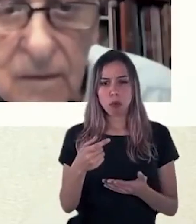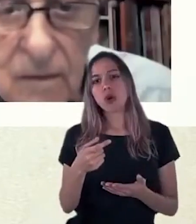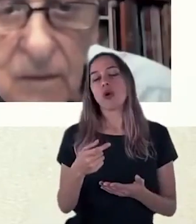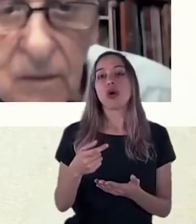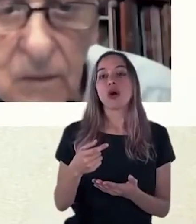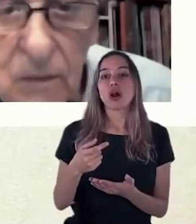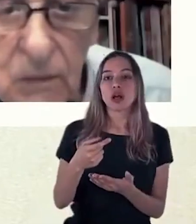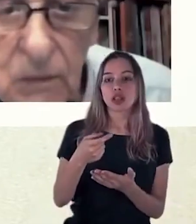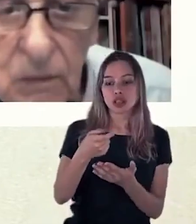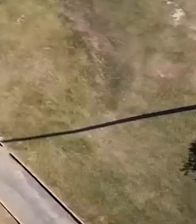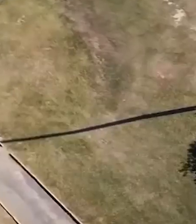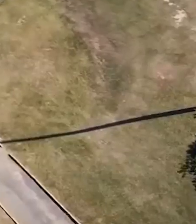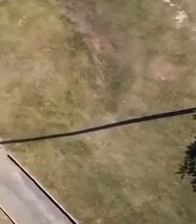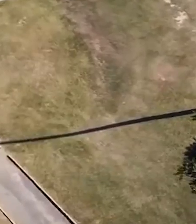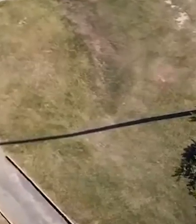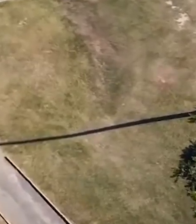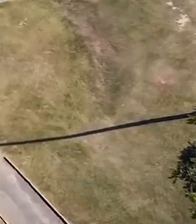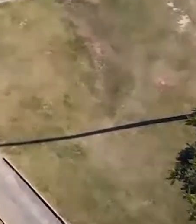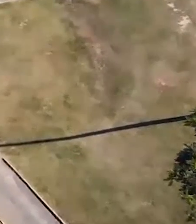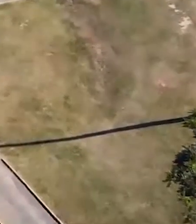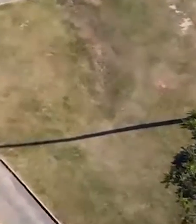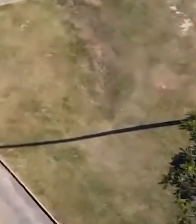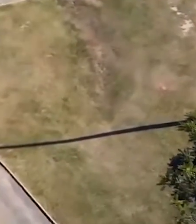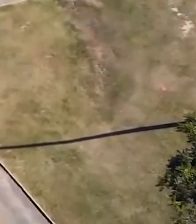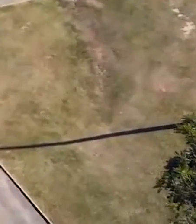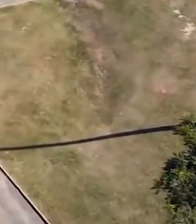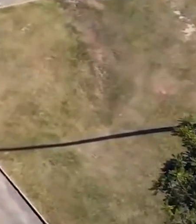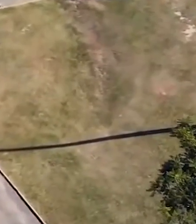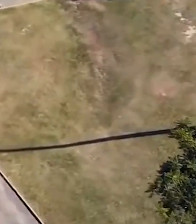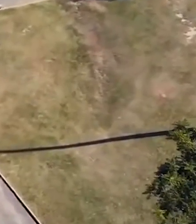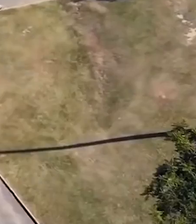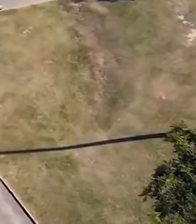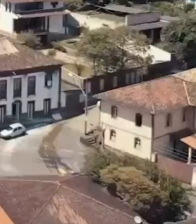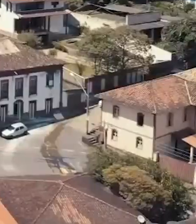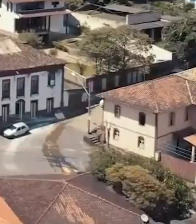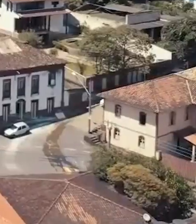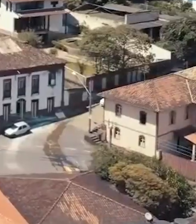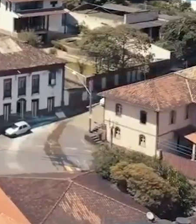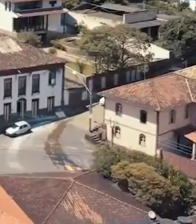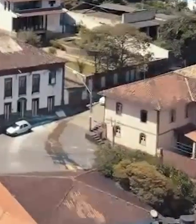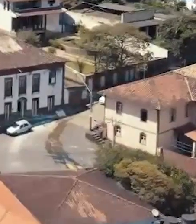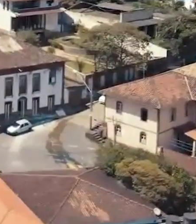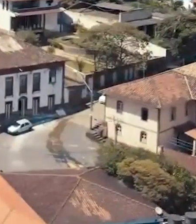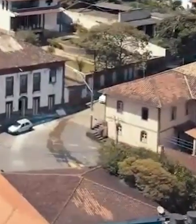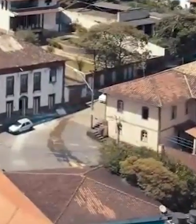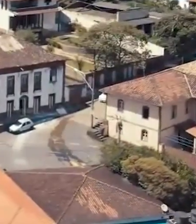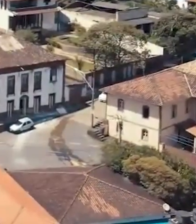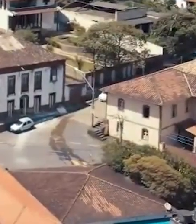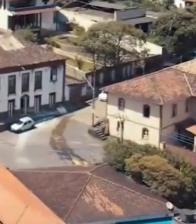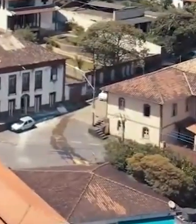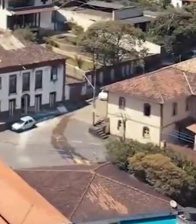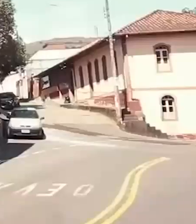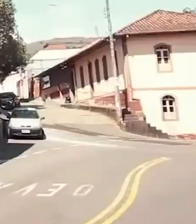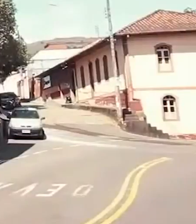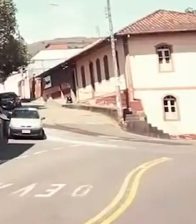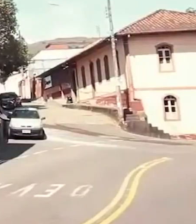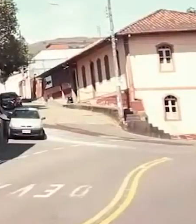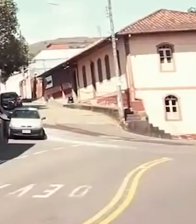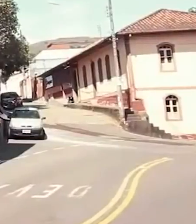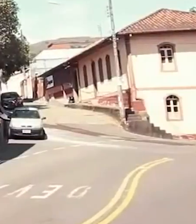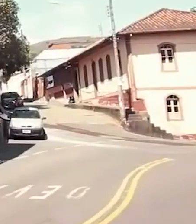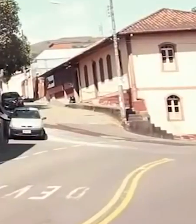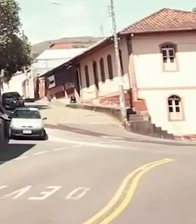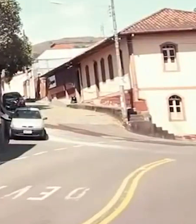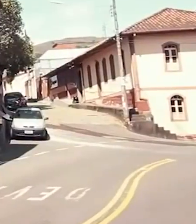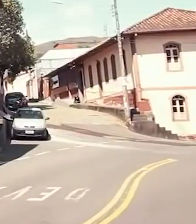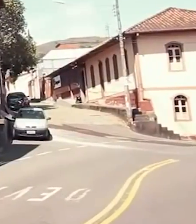você pensar naquele lugar que você teve que sair e viver em outro, como você, por exemplo, que nasceu em Além Paraíba, é claro